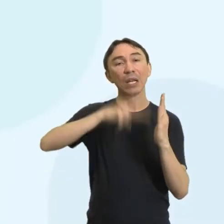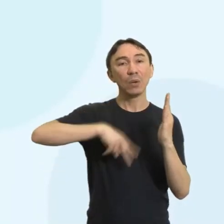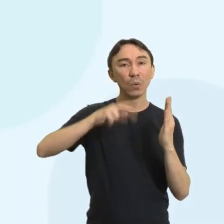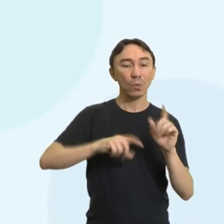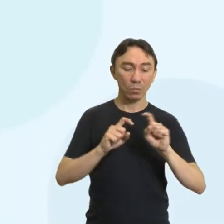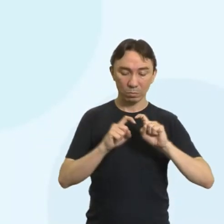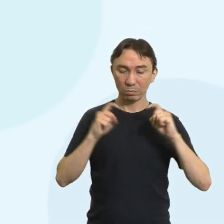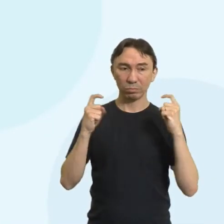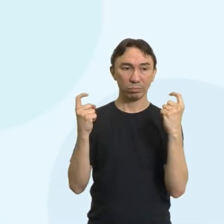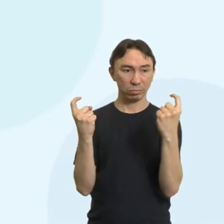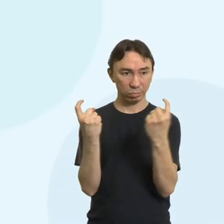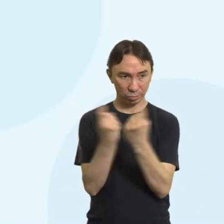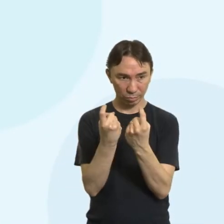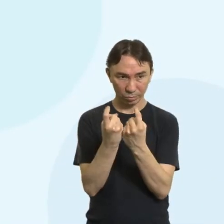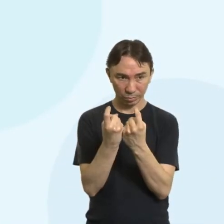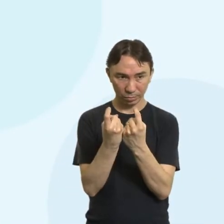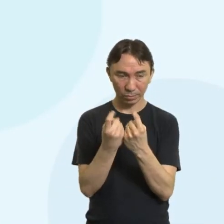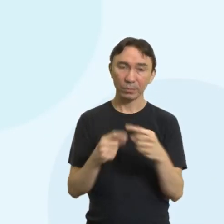gincana, tá?